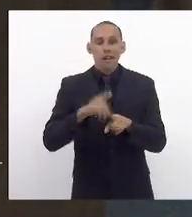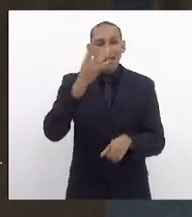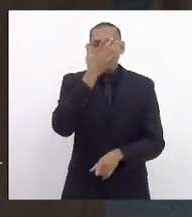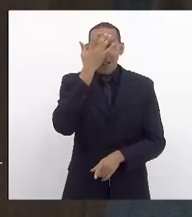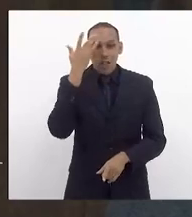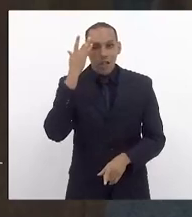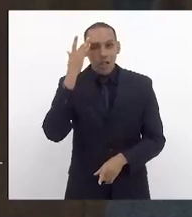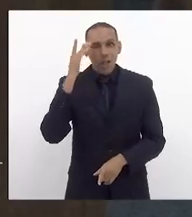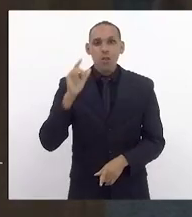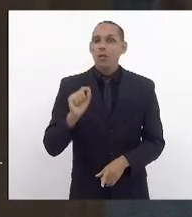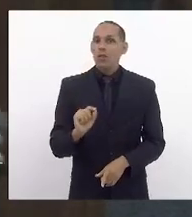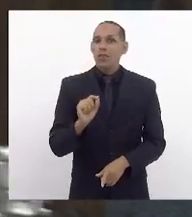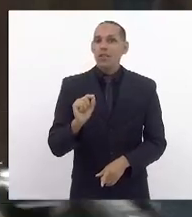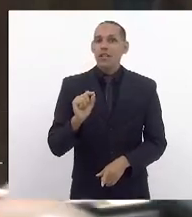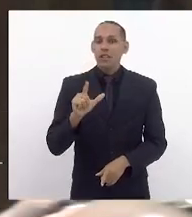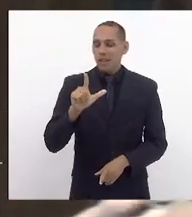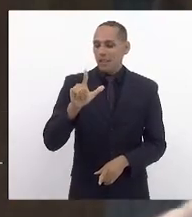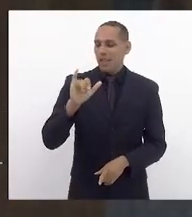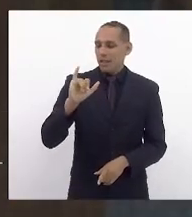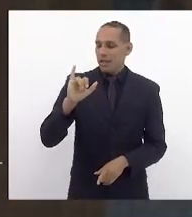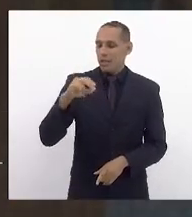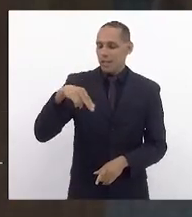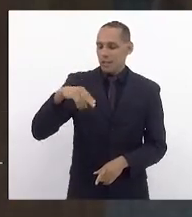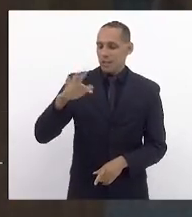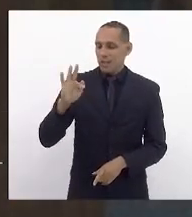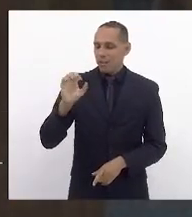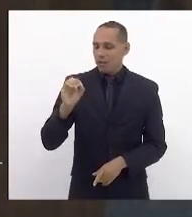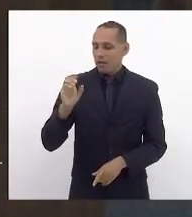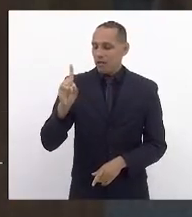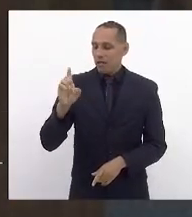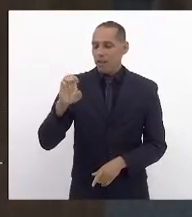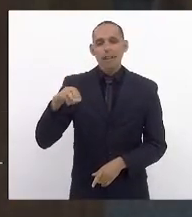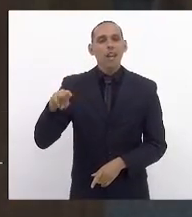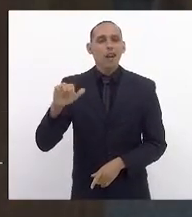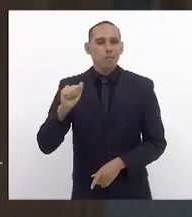pessoas com linfedema.